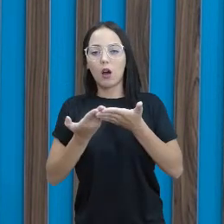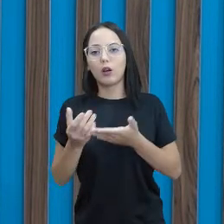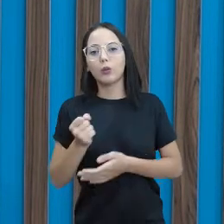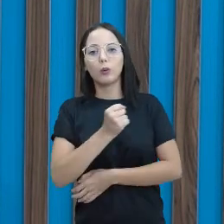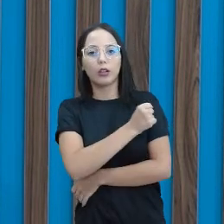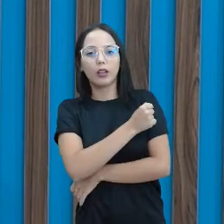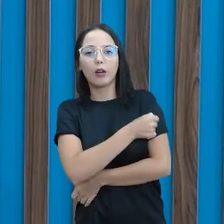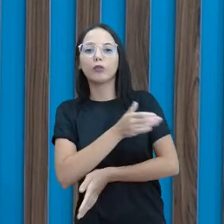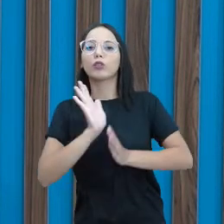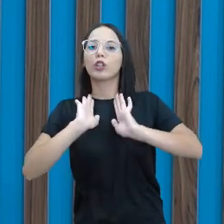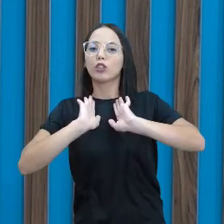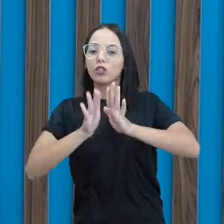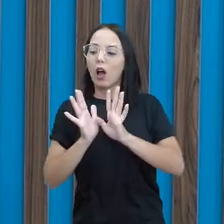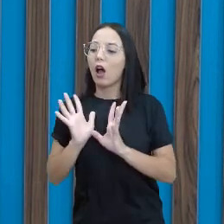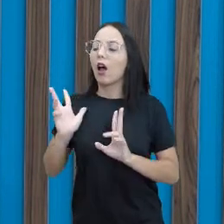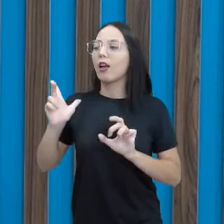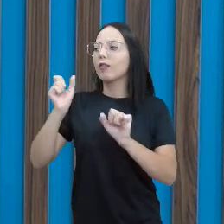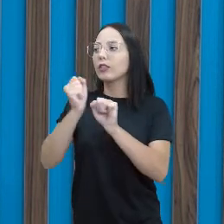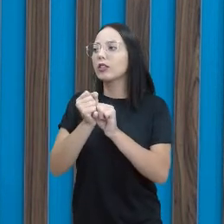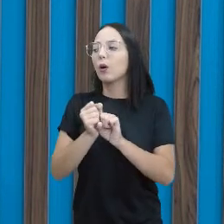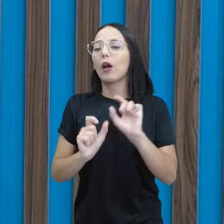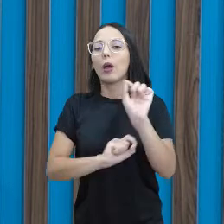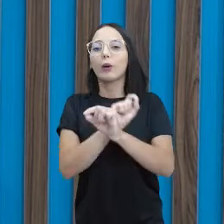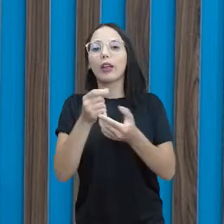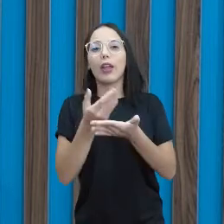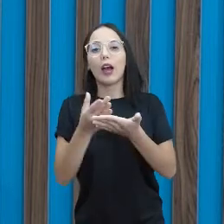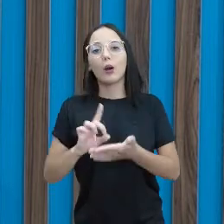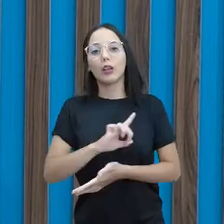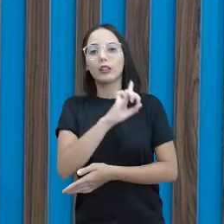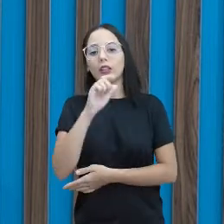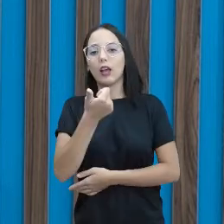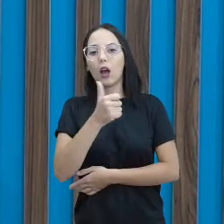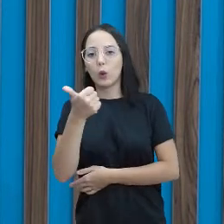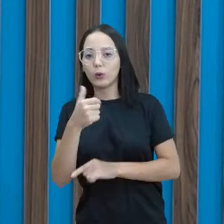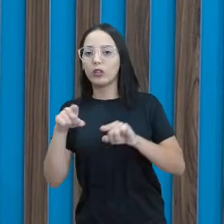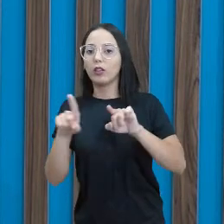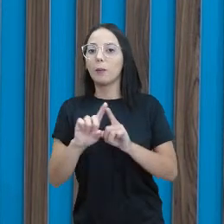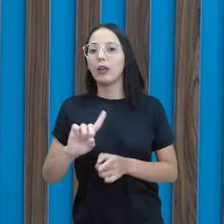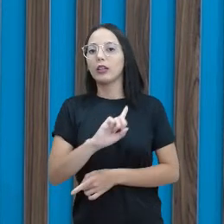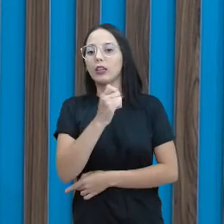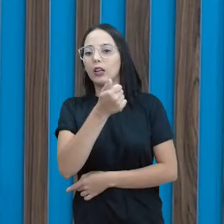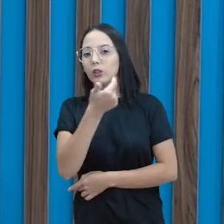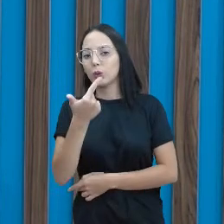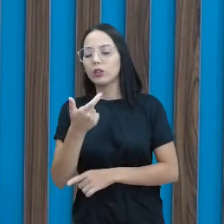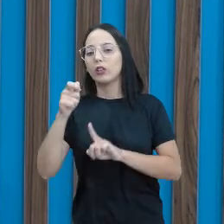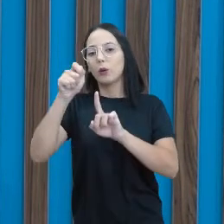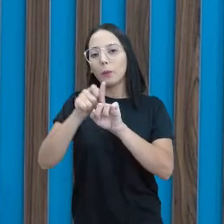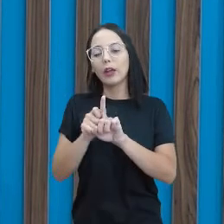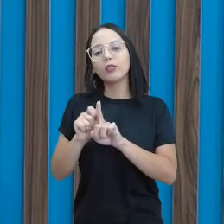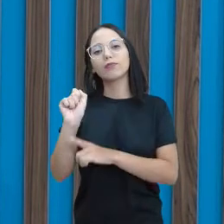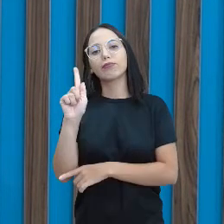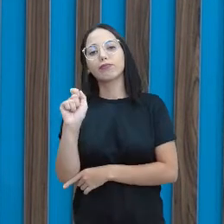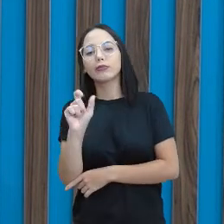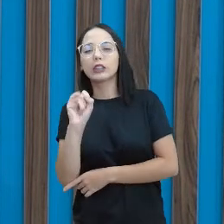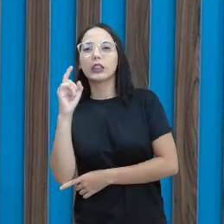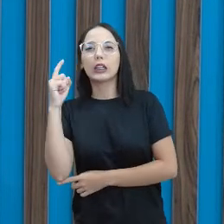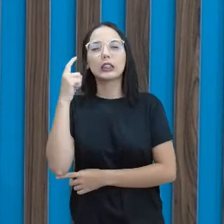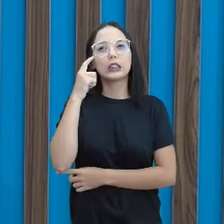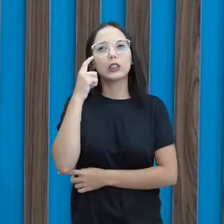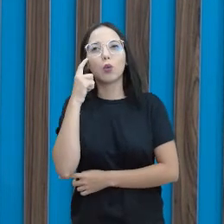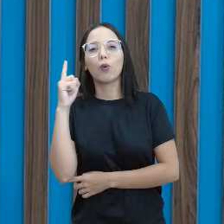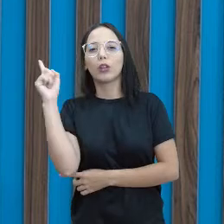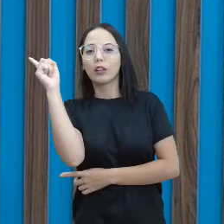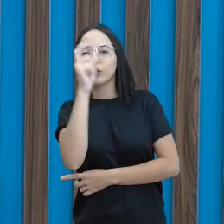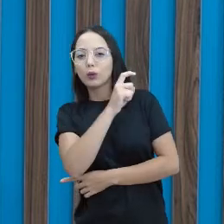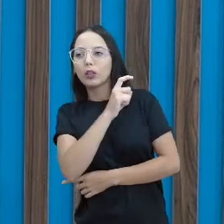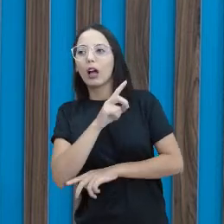que tem essa revisão, são as aulas do dia 11 e dia 12 de agosto, tá, gente? Então, se você estiver sentindo alguma dificuldade nesse conceito